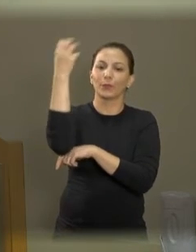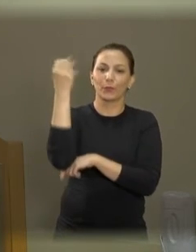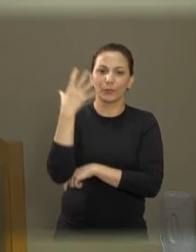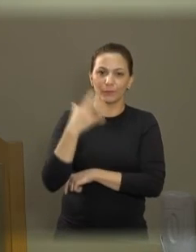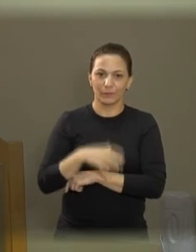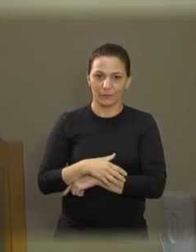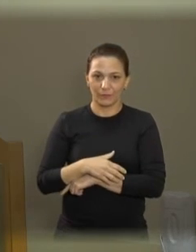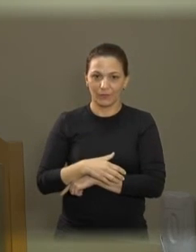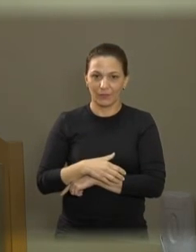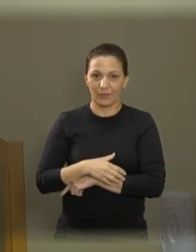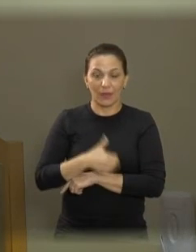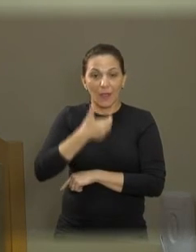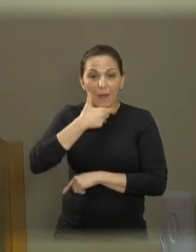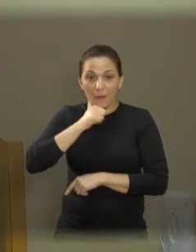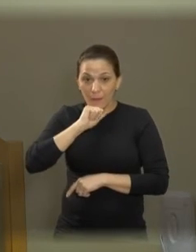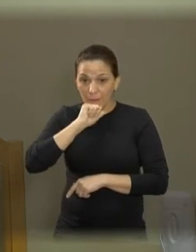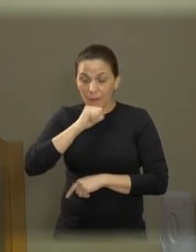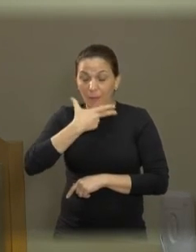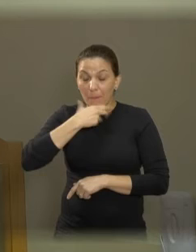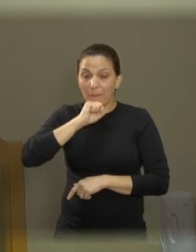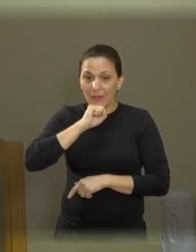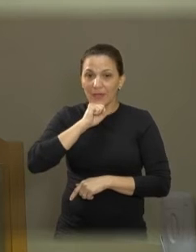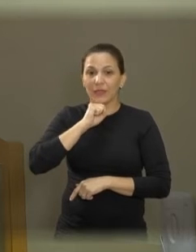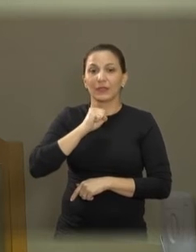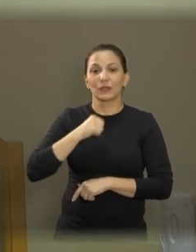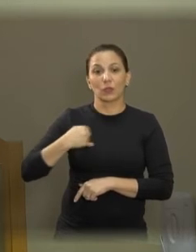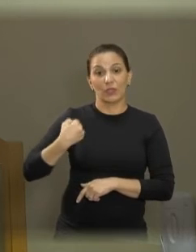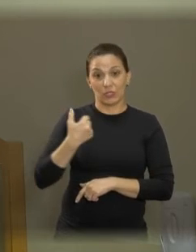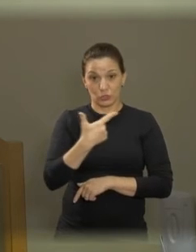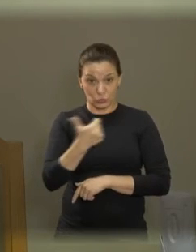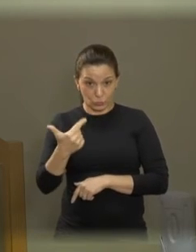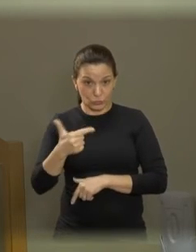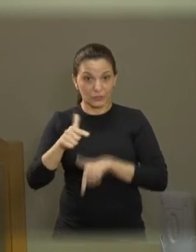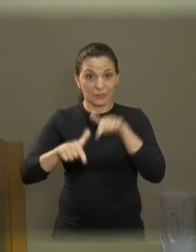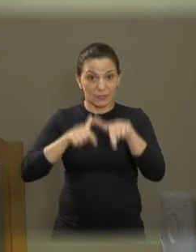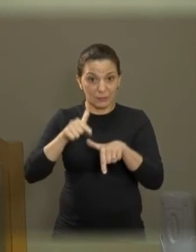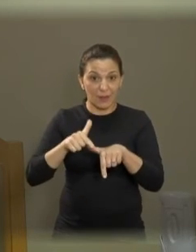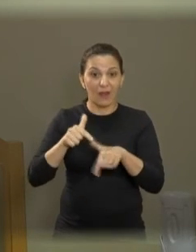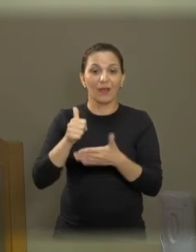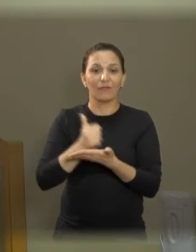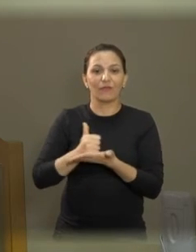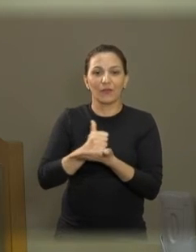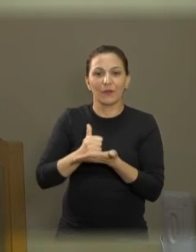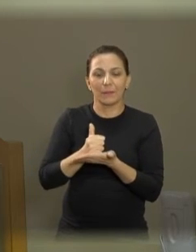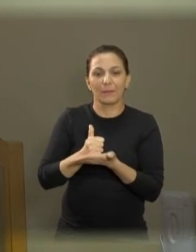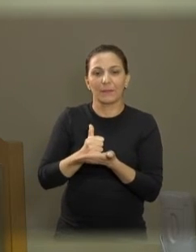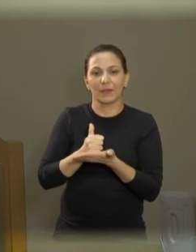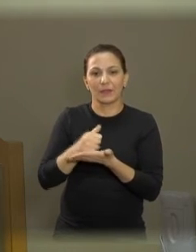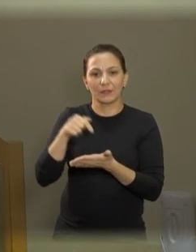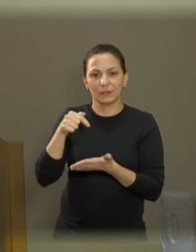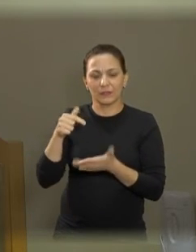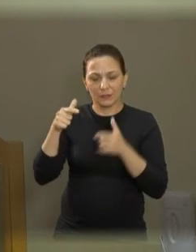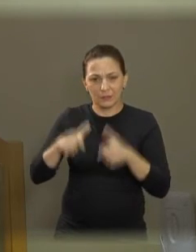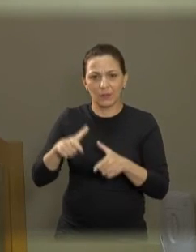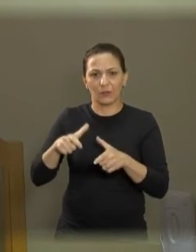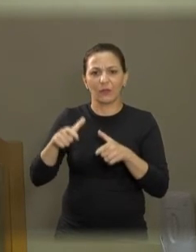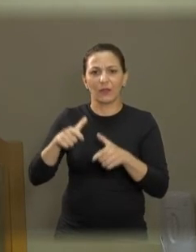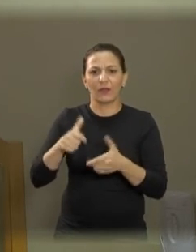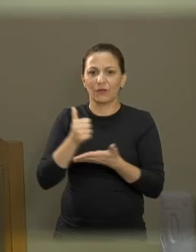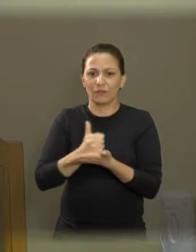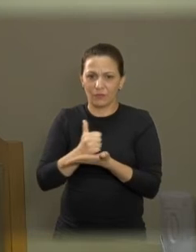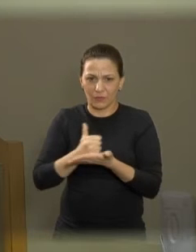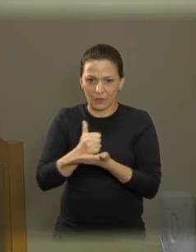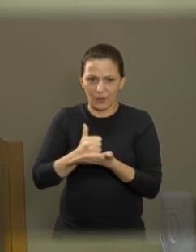farmácia chamada Drogadada, em Catanduva, com 12 anos de idade. Trabalhar, a princípio, como sorveteiro. Uma farmácia vendia sorvete?